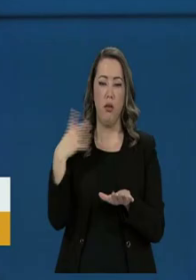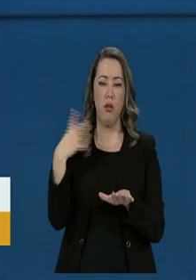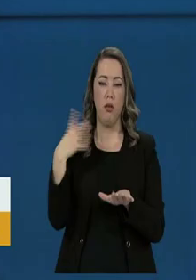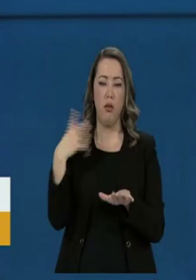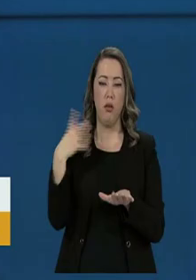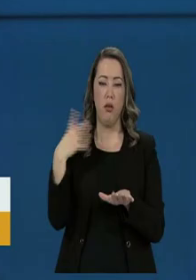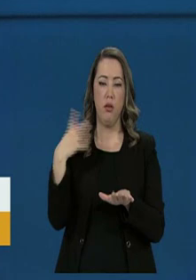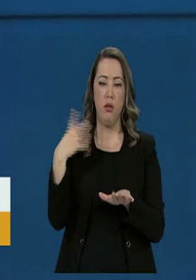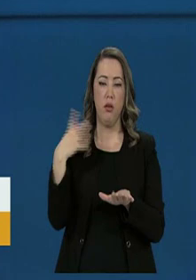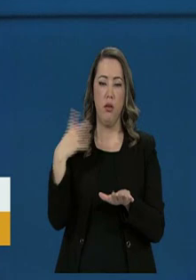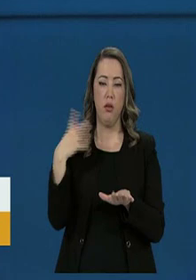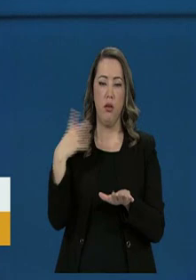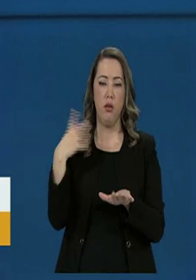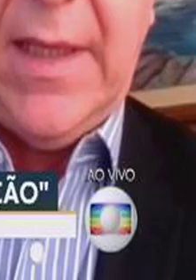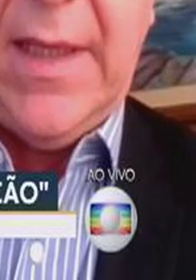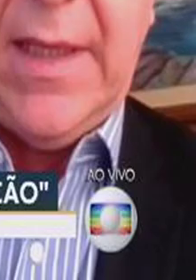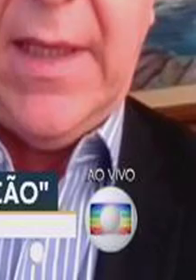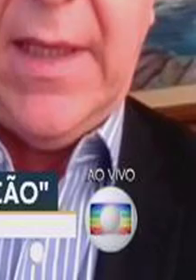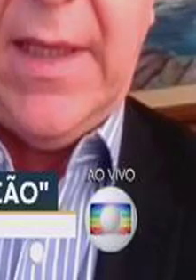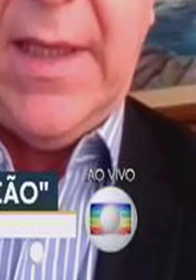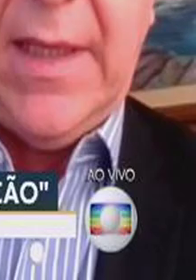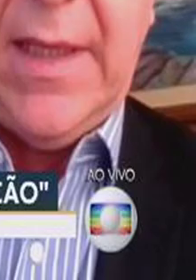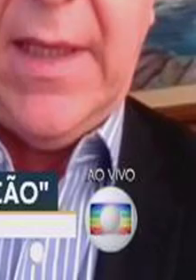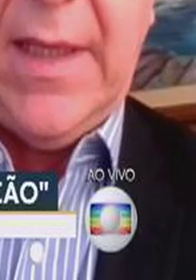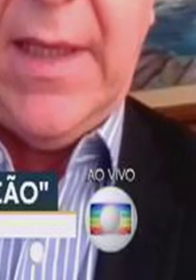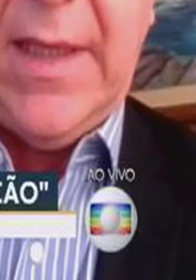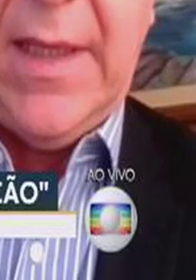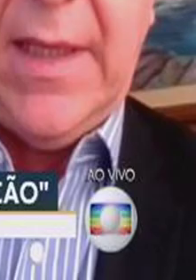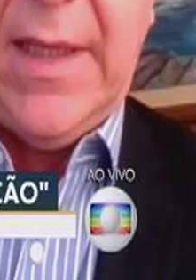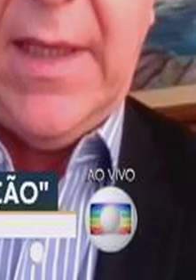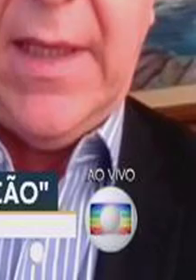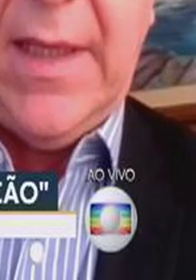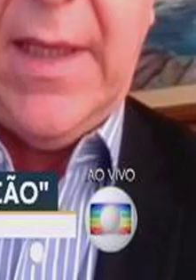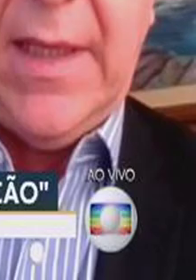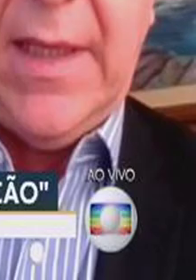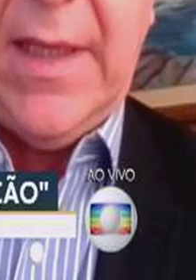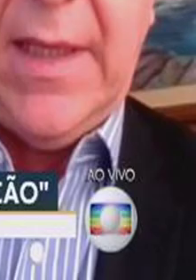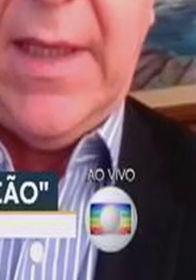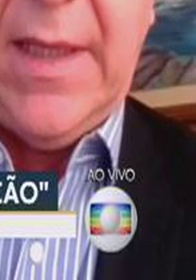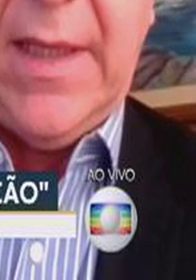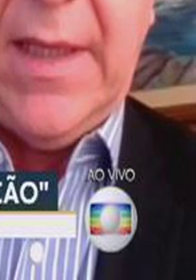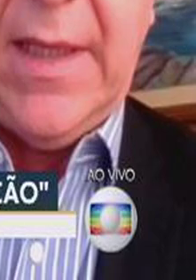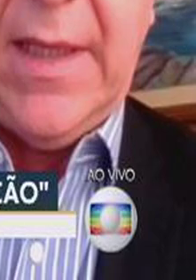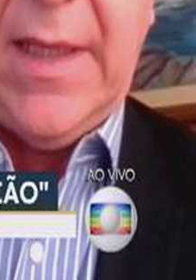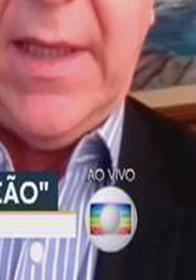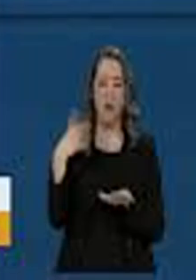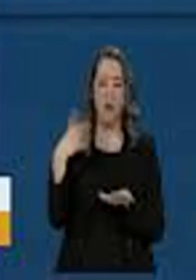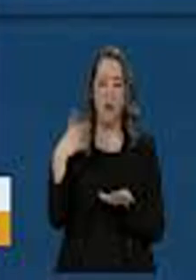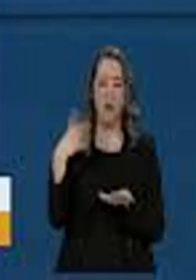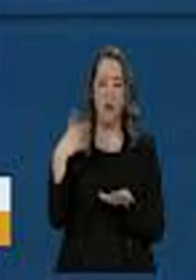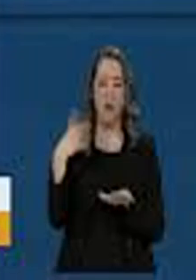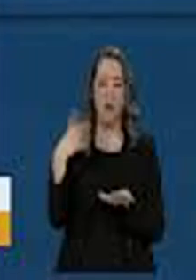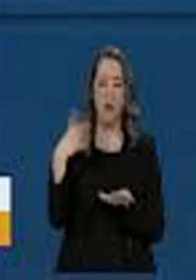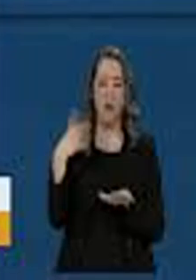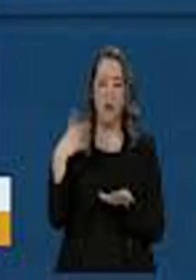que podem até tentar arrancar o tubo com as próprias mãos para evitar isso alguns hospitais amarram os